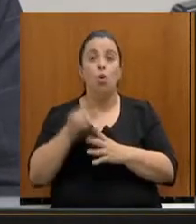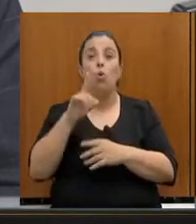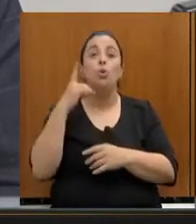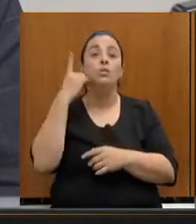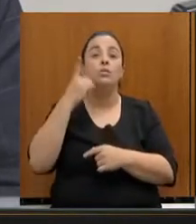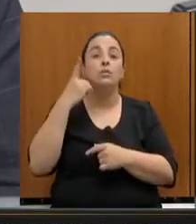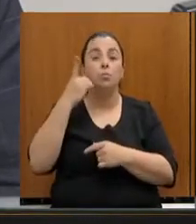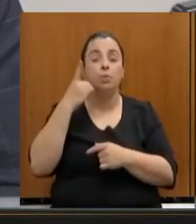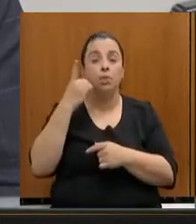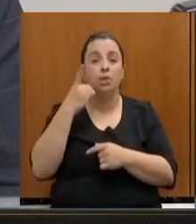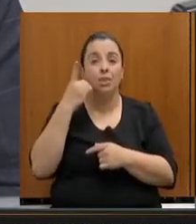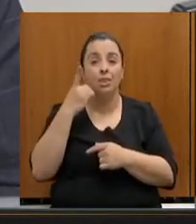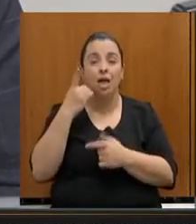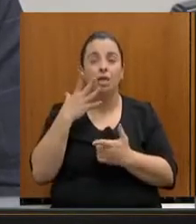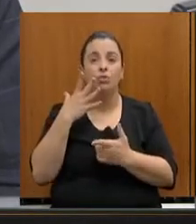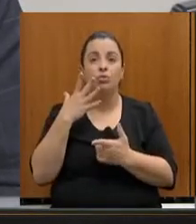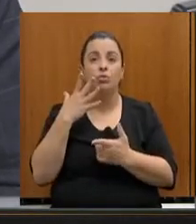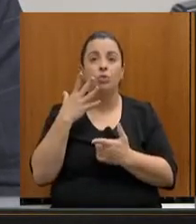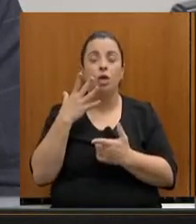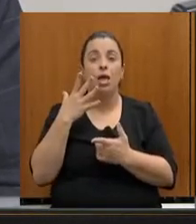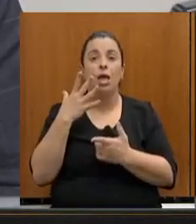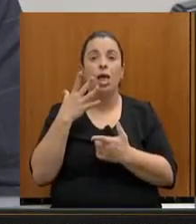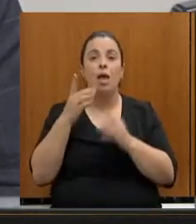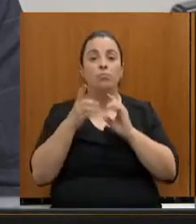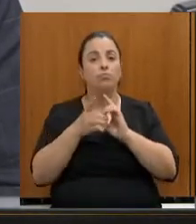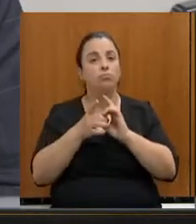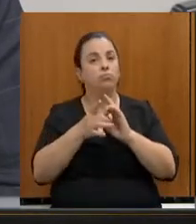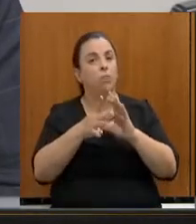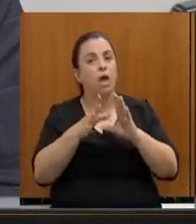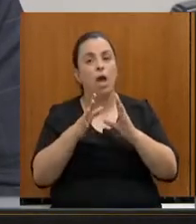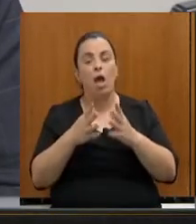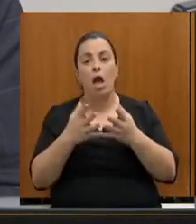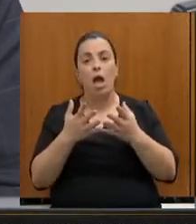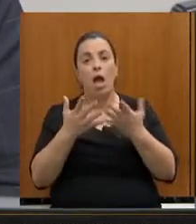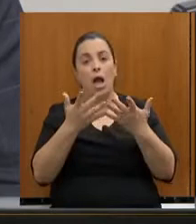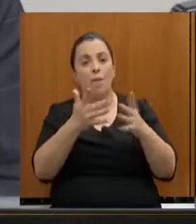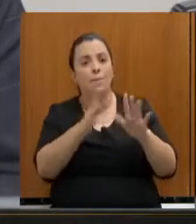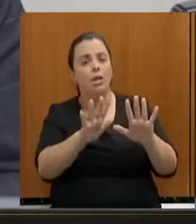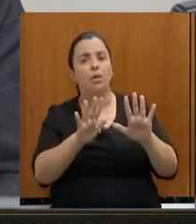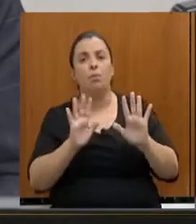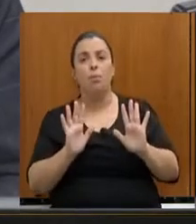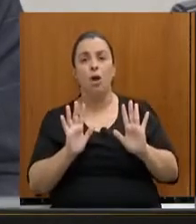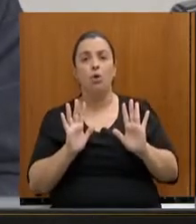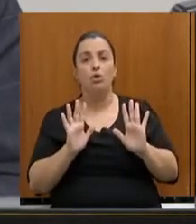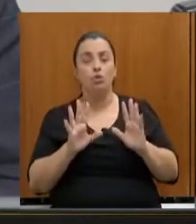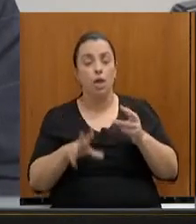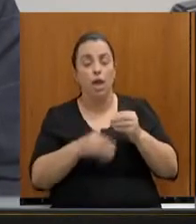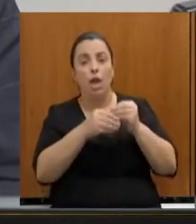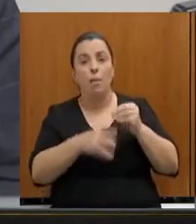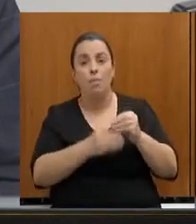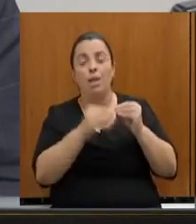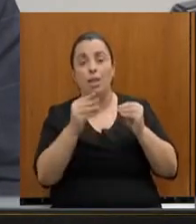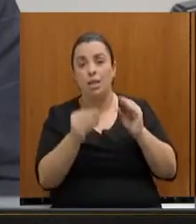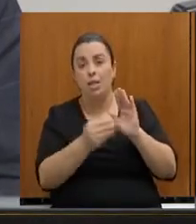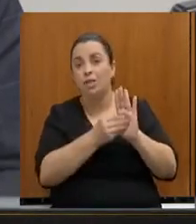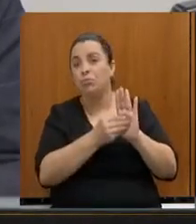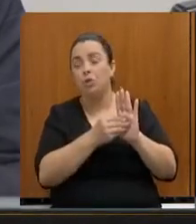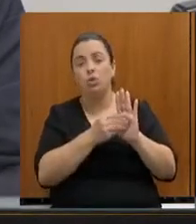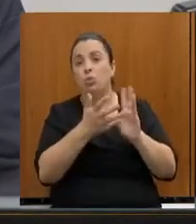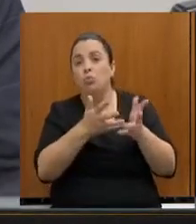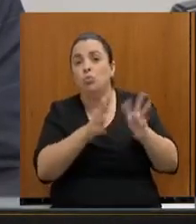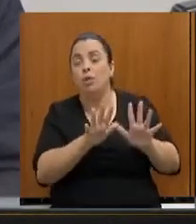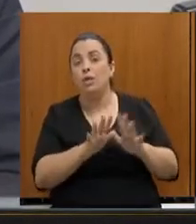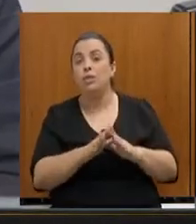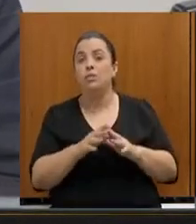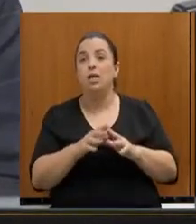de colocar emendas nesse projeto cada um tendo os seus interesses os seus as